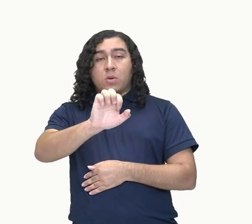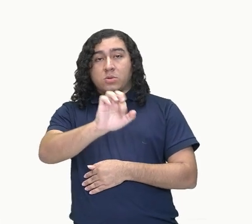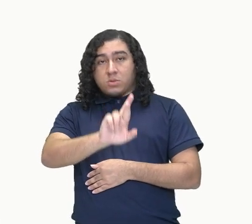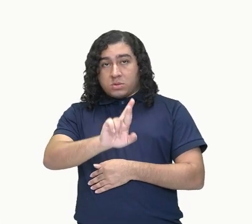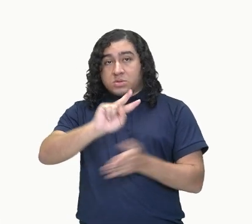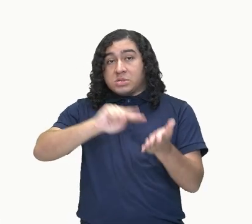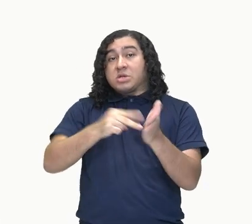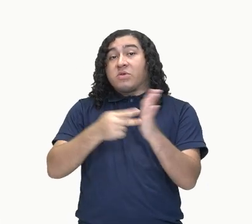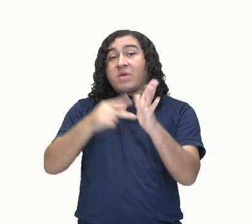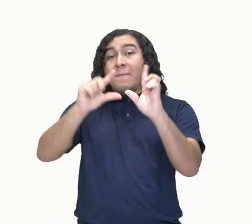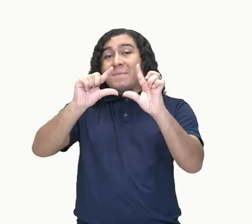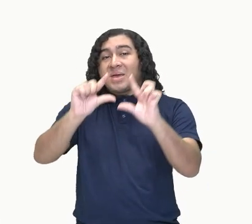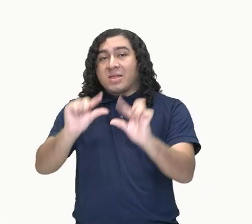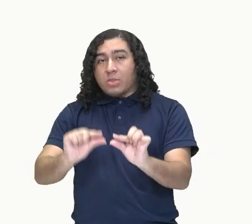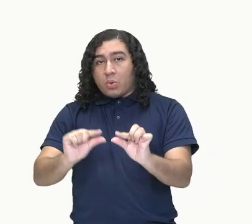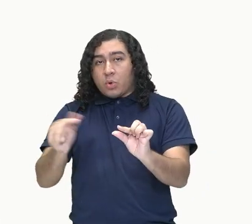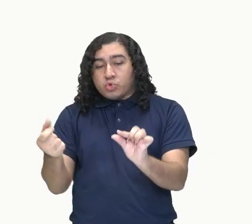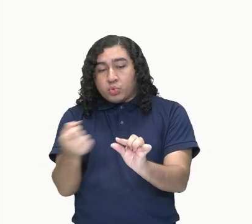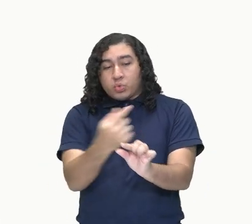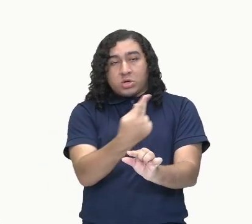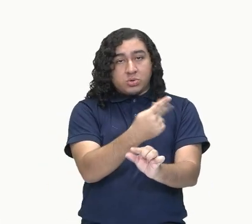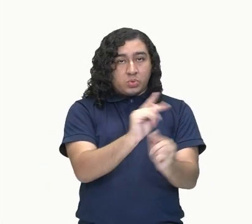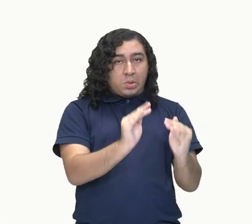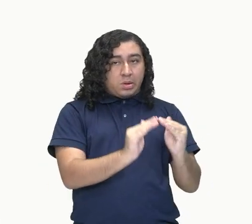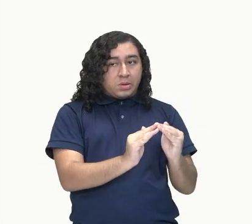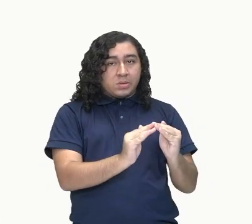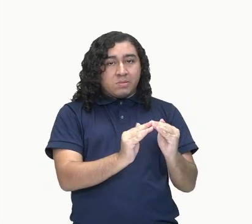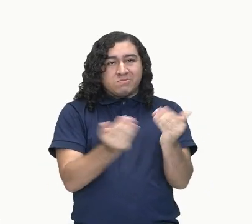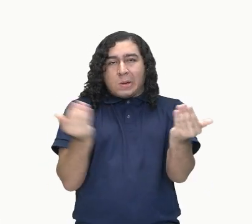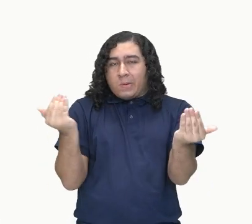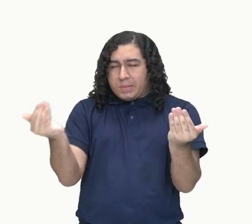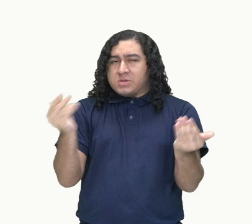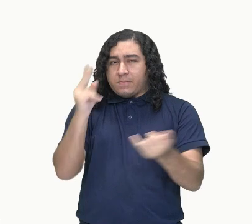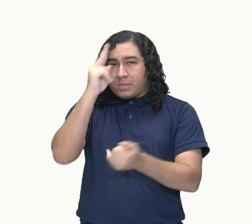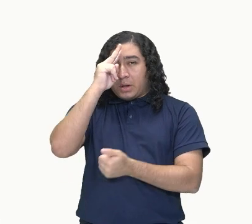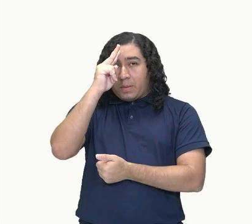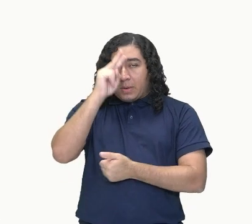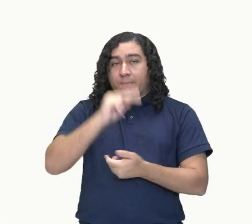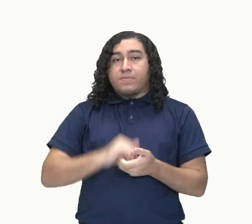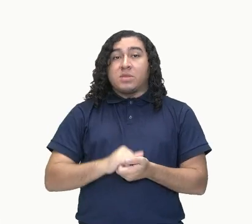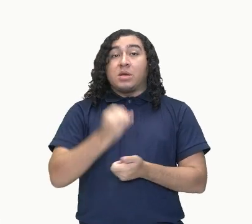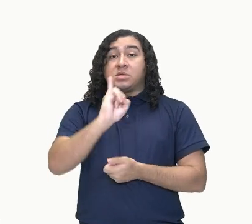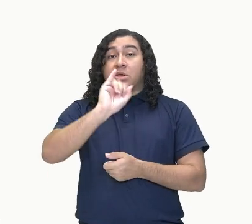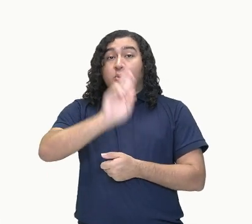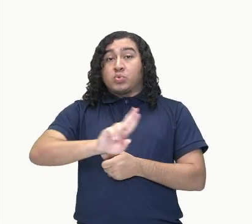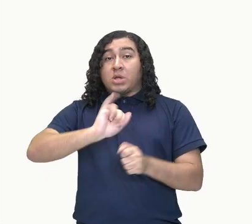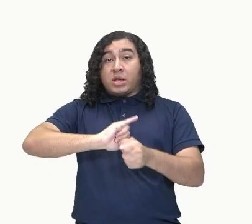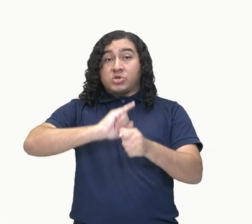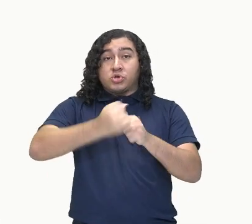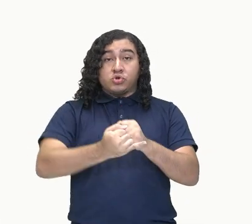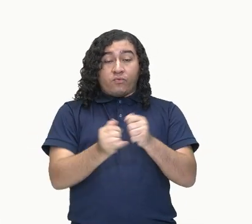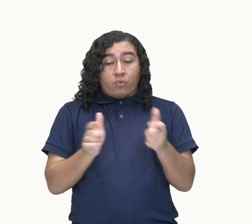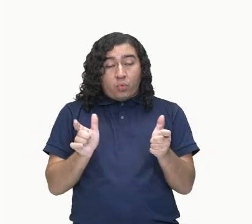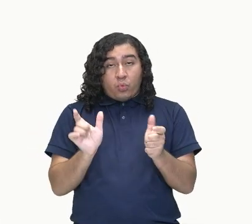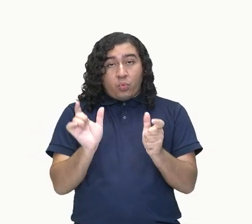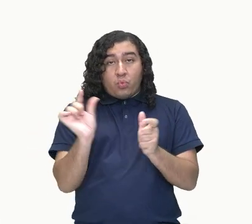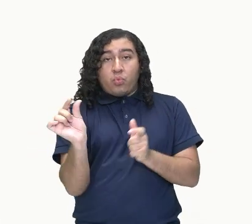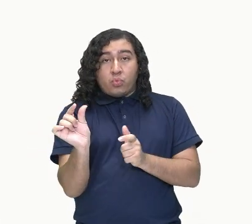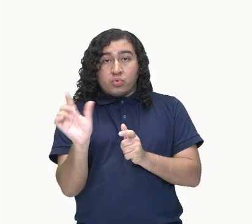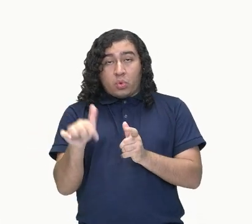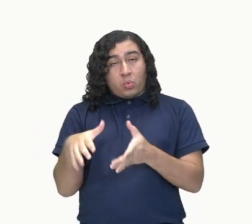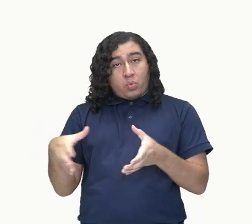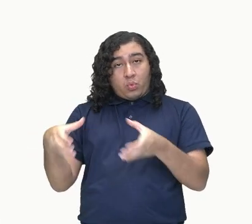menor que a sua casa. Então lembra, para os adjetivos curtos, ok?